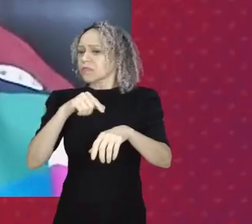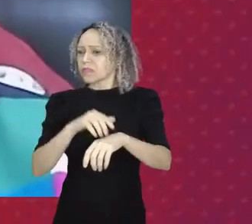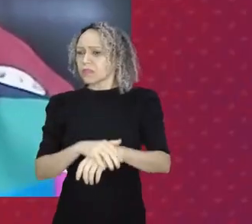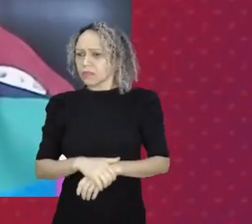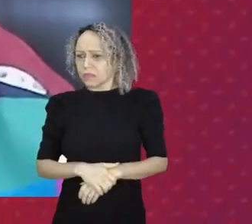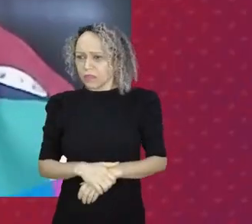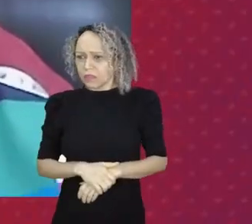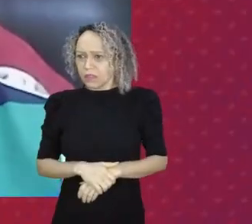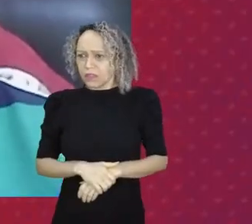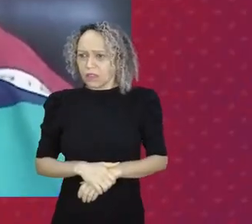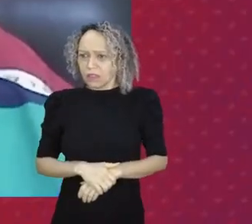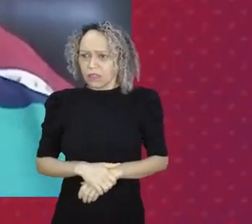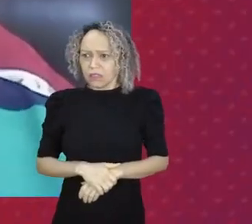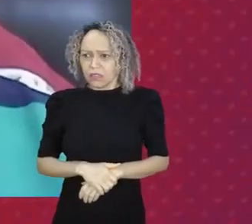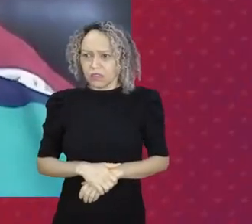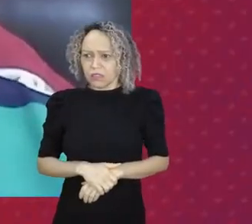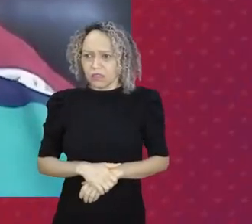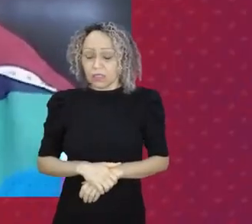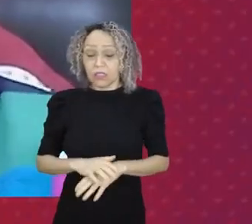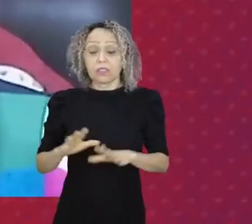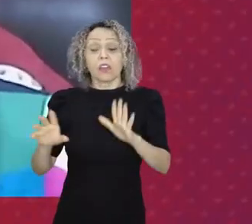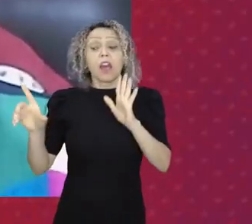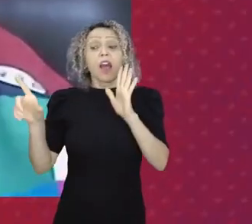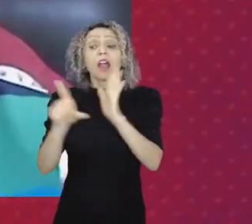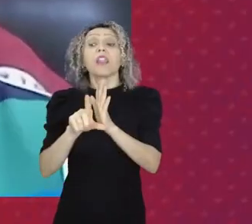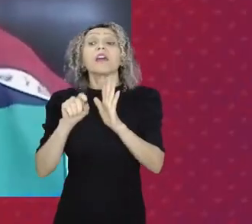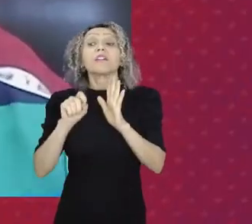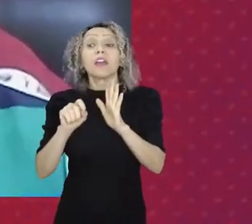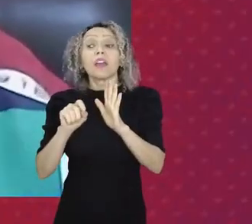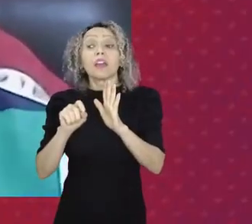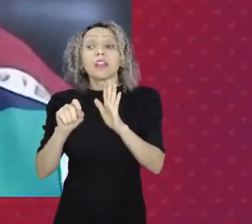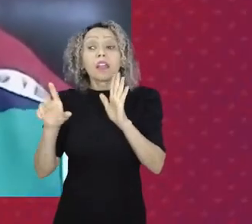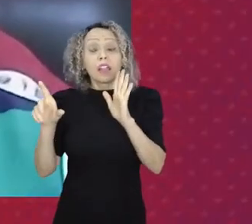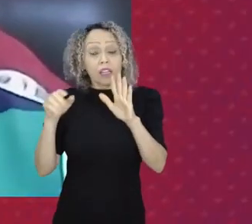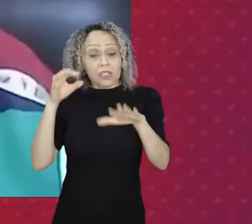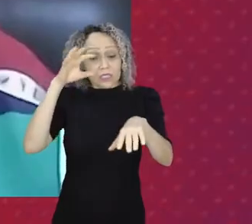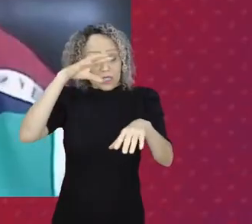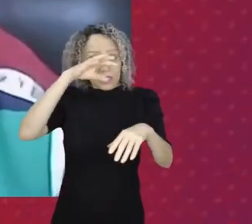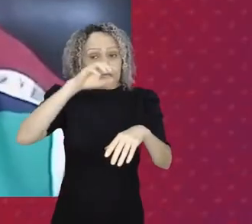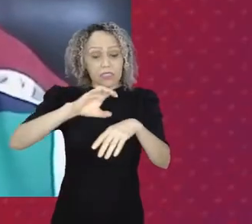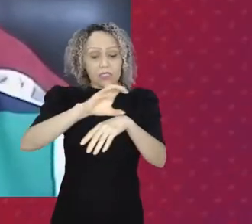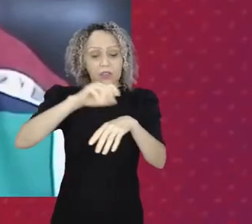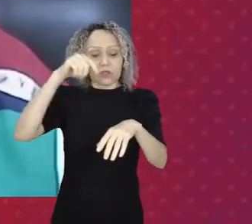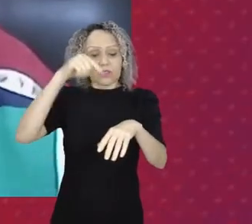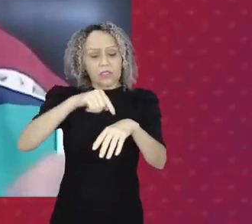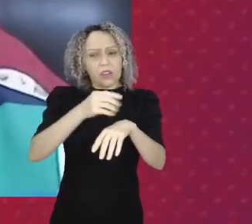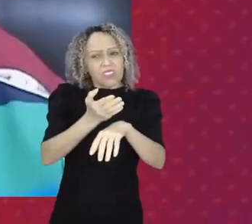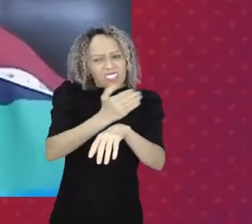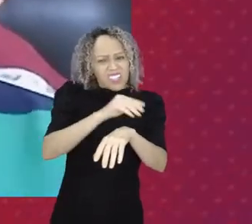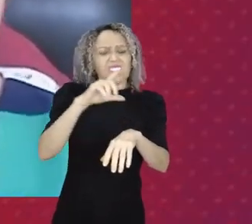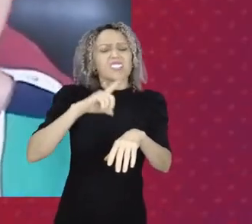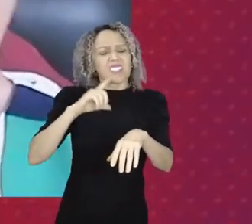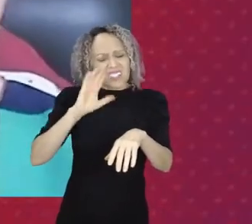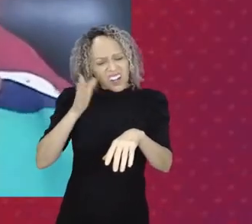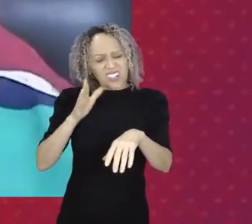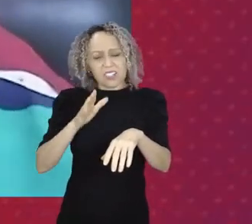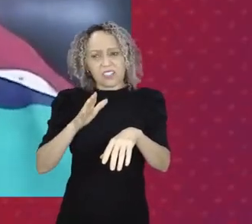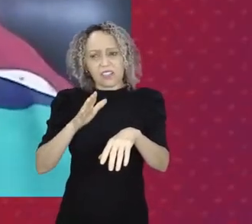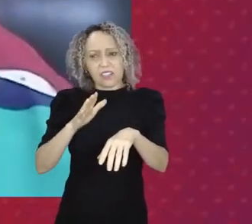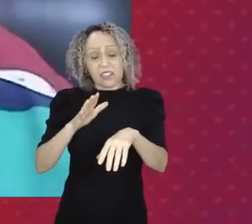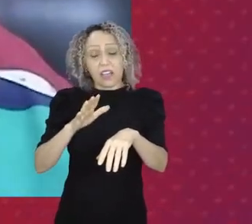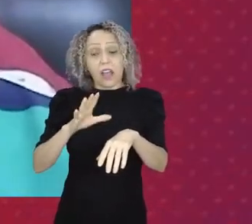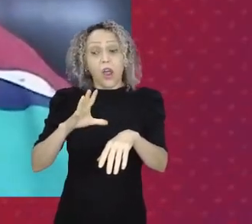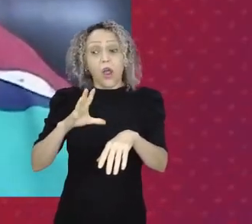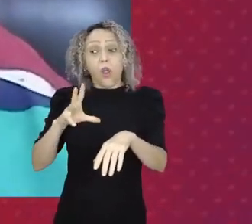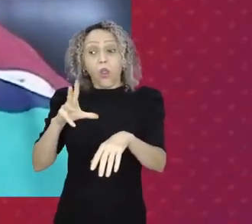na escola. Lei, toda criança deve estar na escola. Já estava na Constituição de antes. E nisso, e a